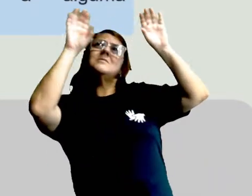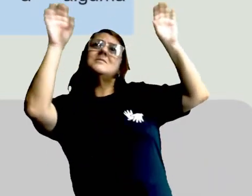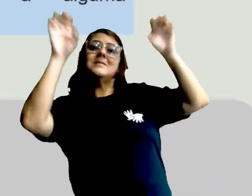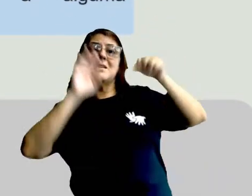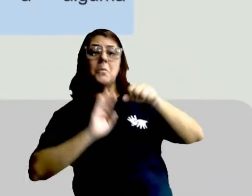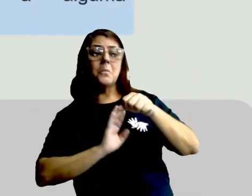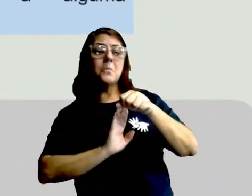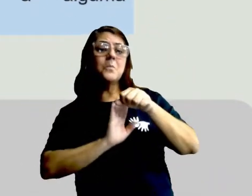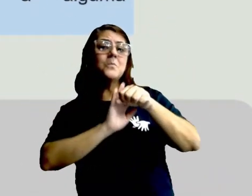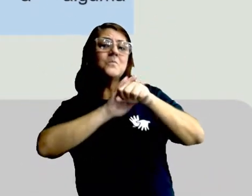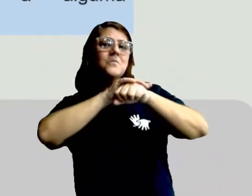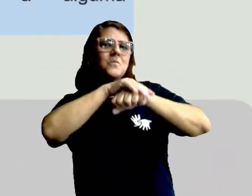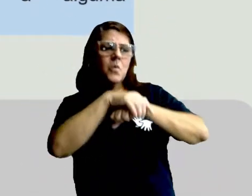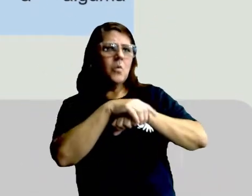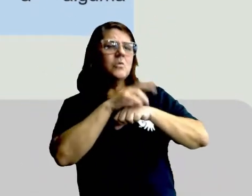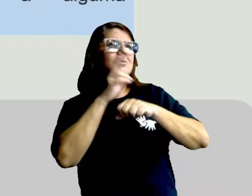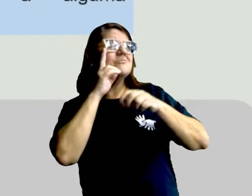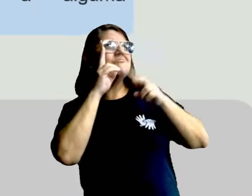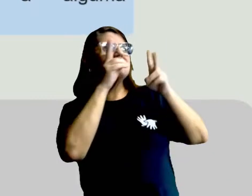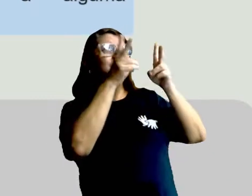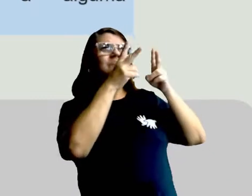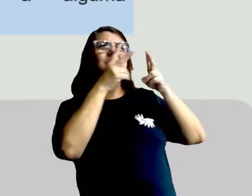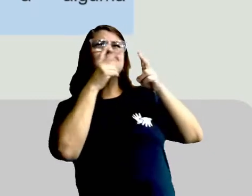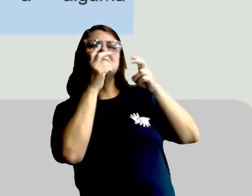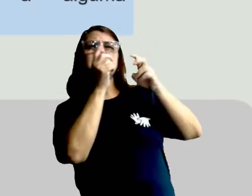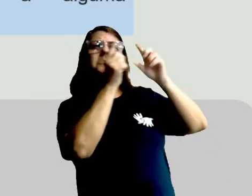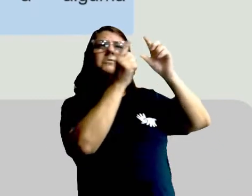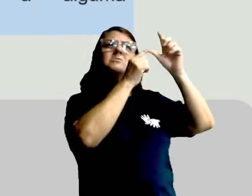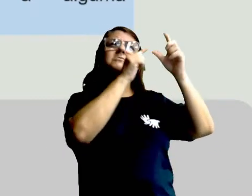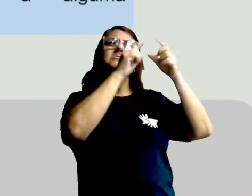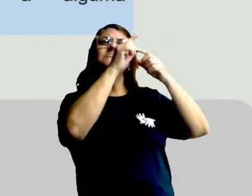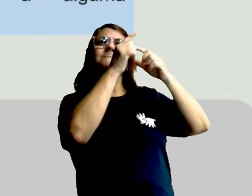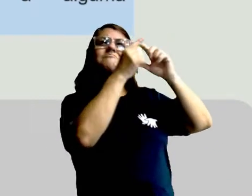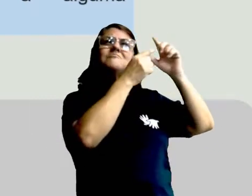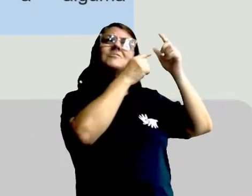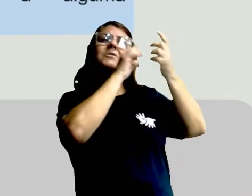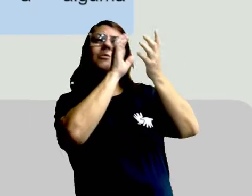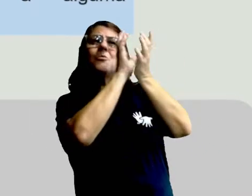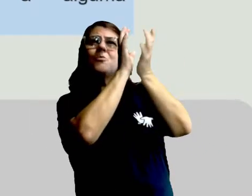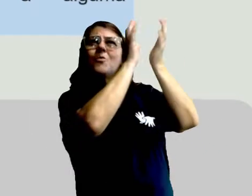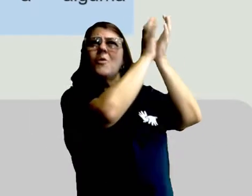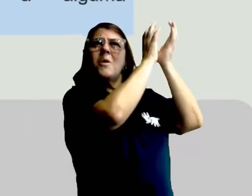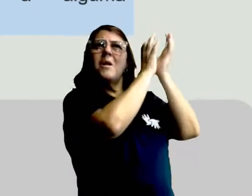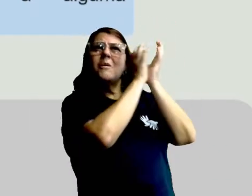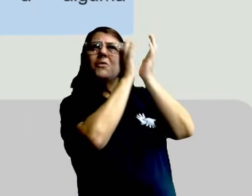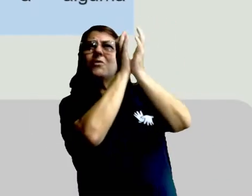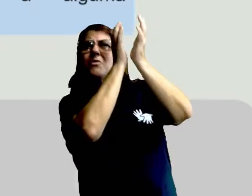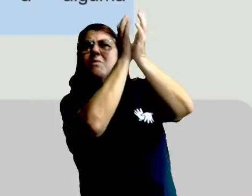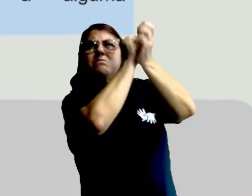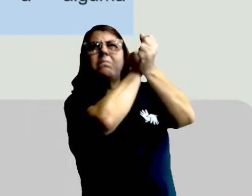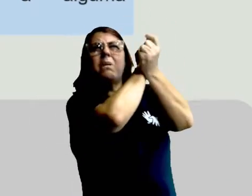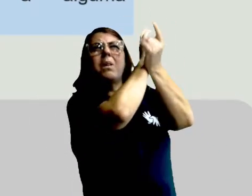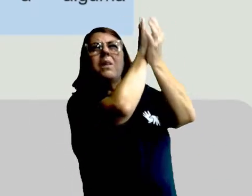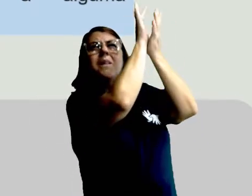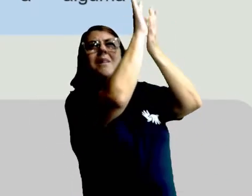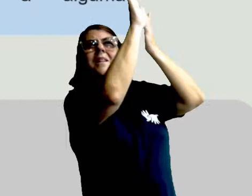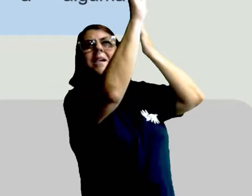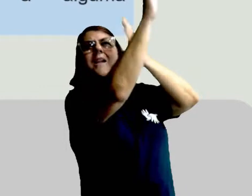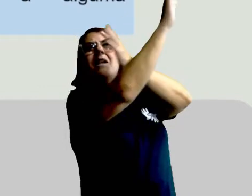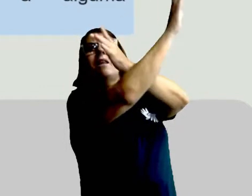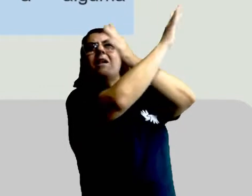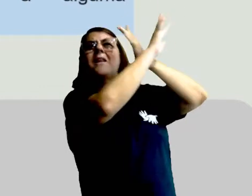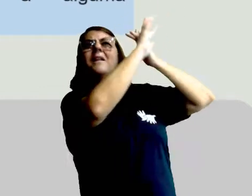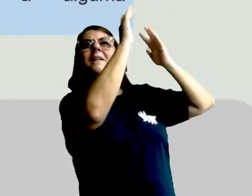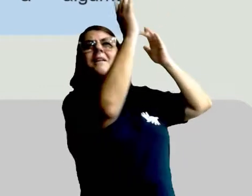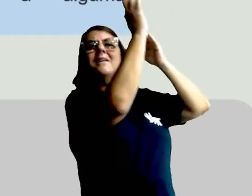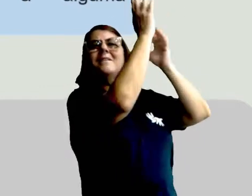noite, vemos as constelações, que são um conjunto de estrelas, como se fossem vários sóizinhos